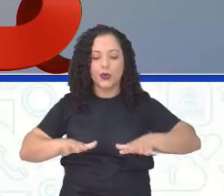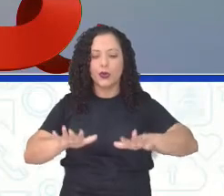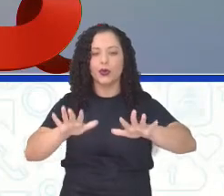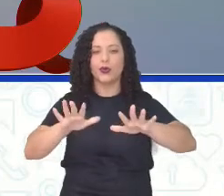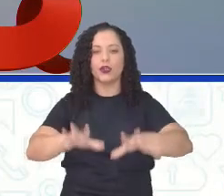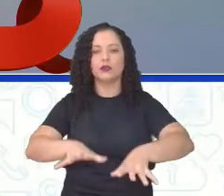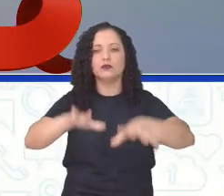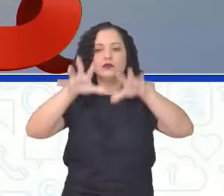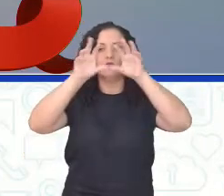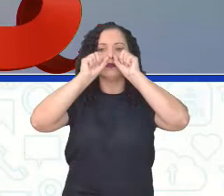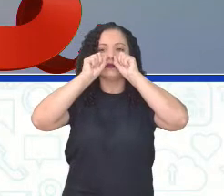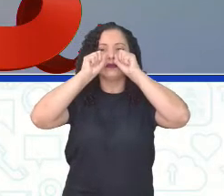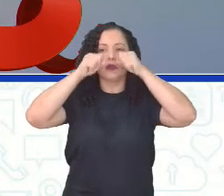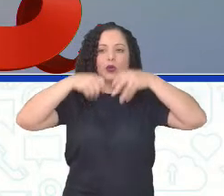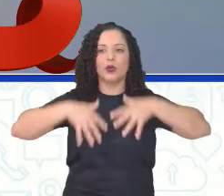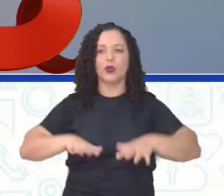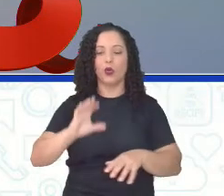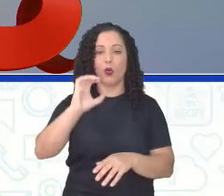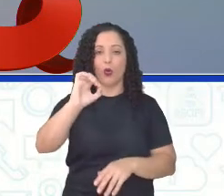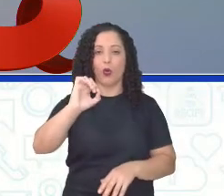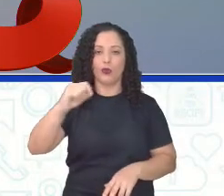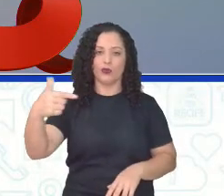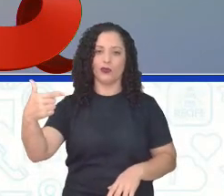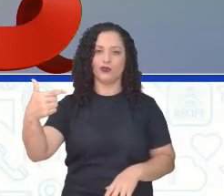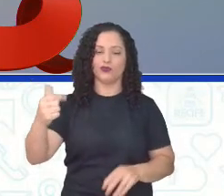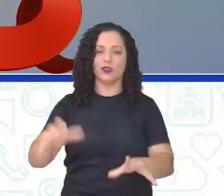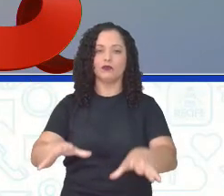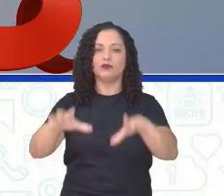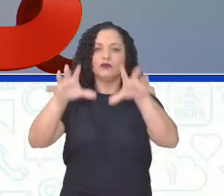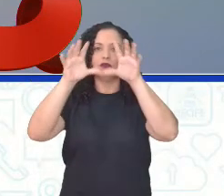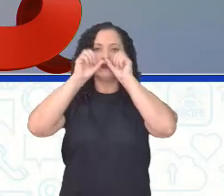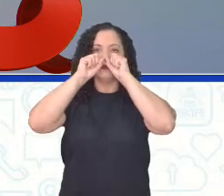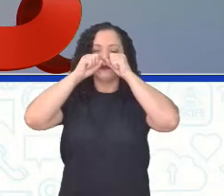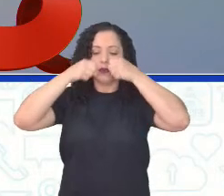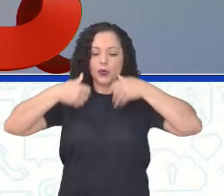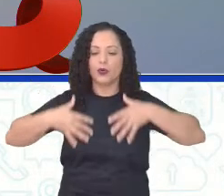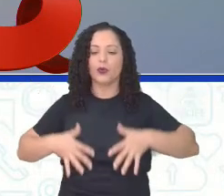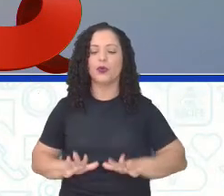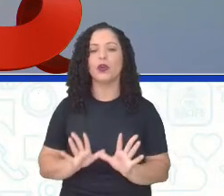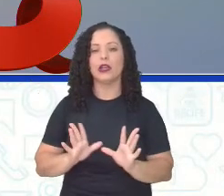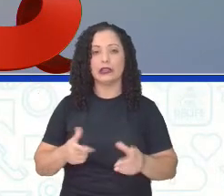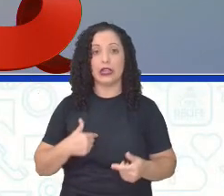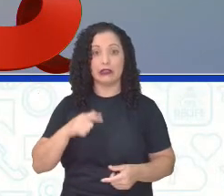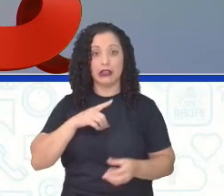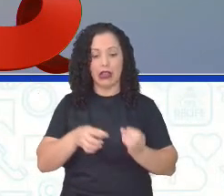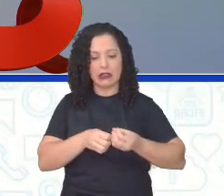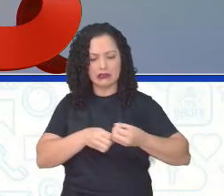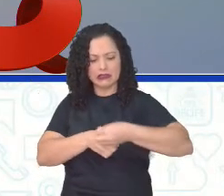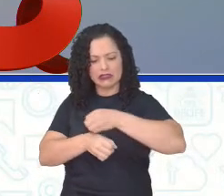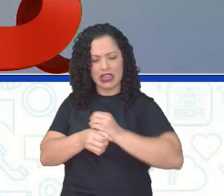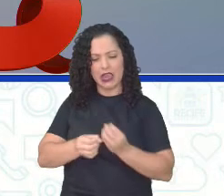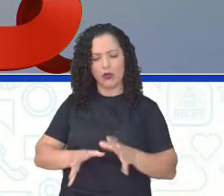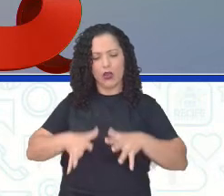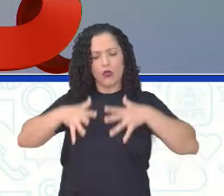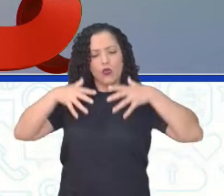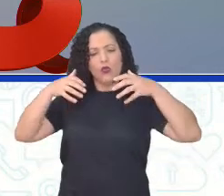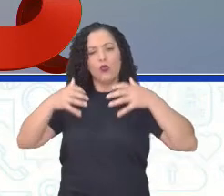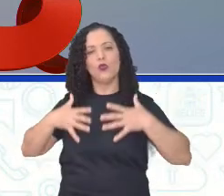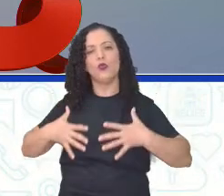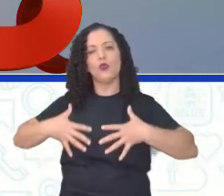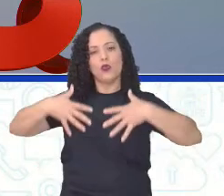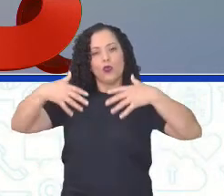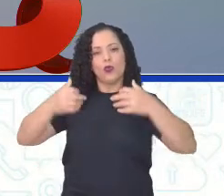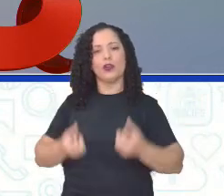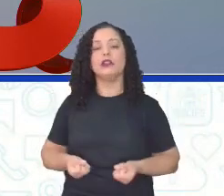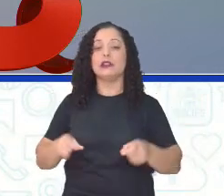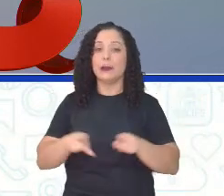corpo, o gás carbônico. E a função, oxigenar as células e eliminar o gás carbônico, como eu acabei de falar. Através